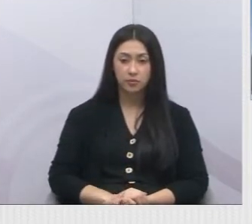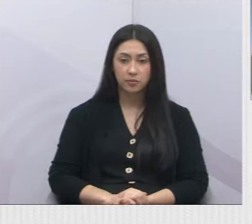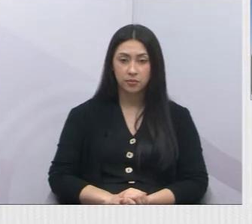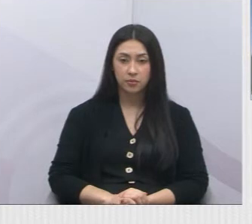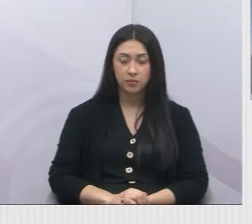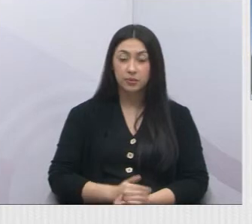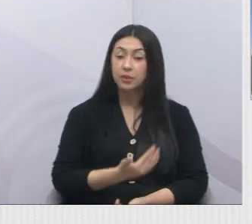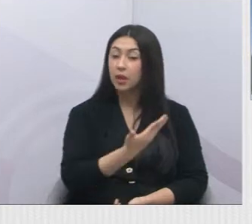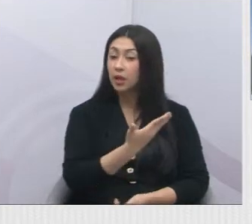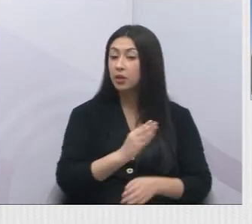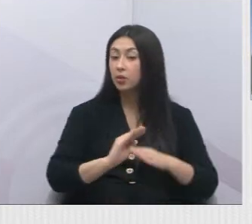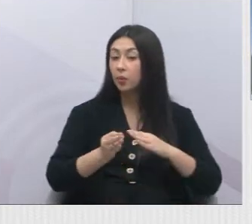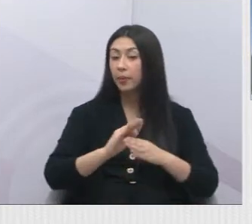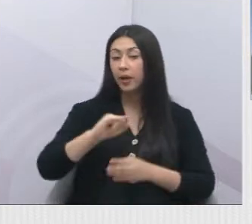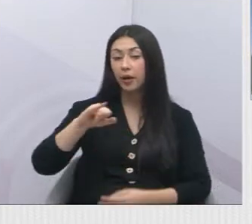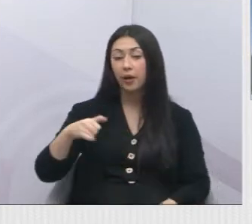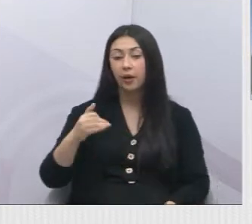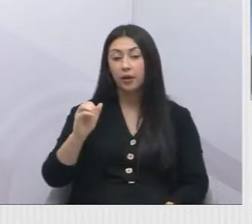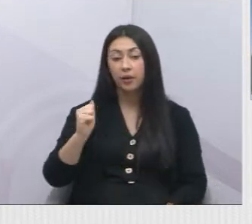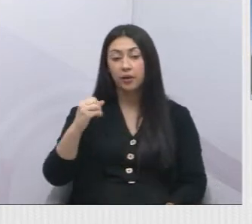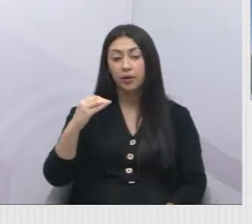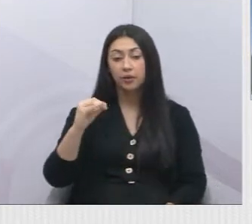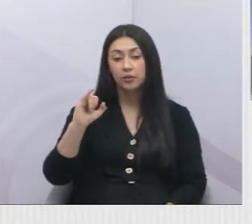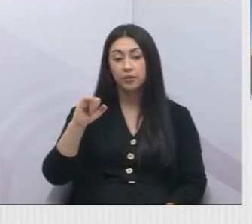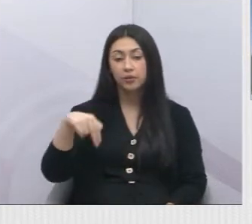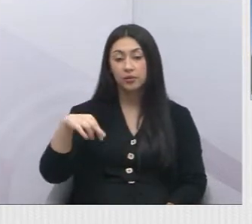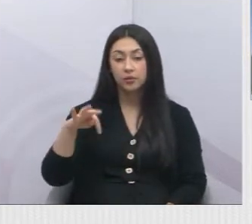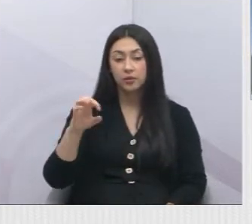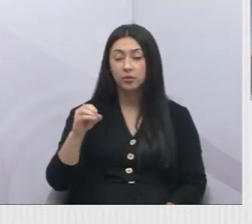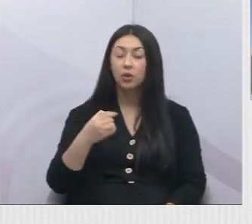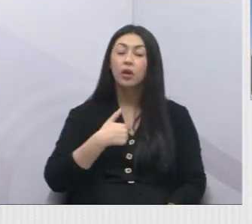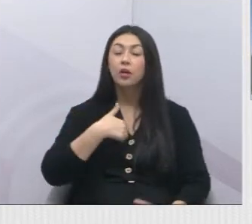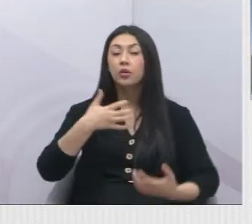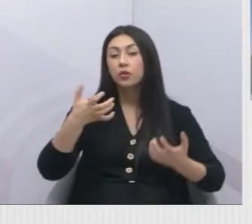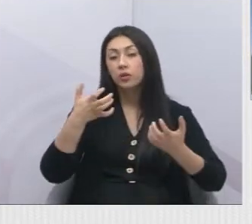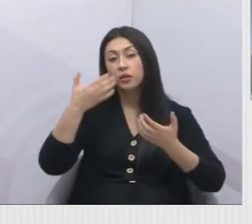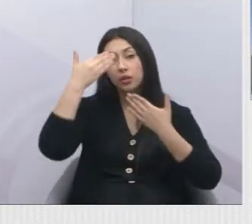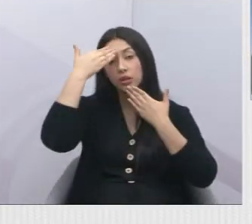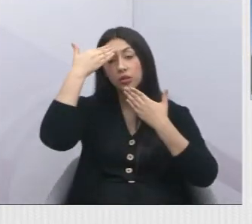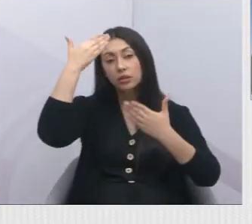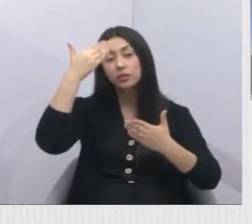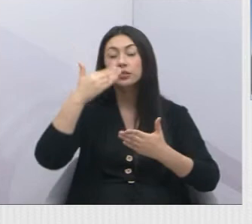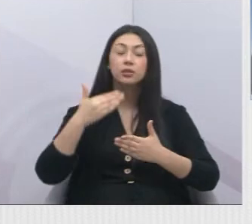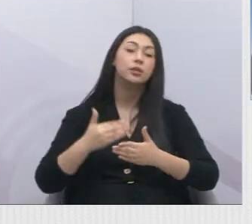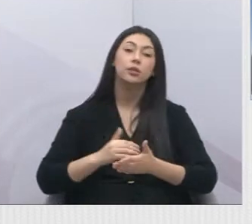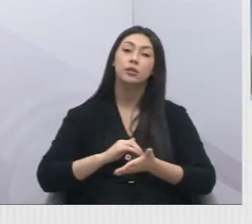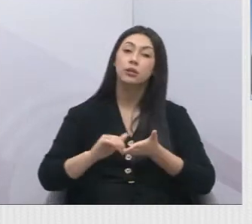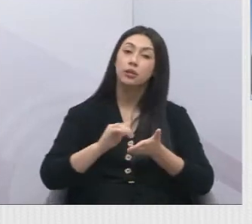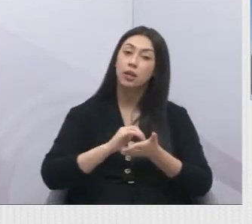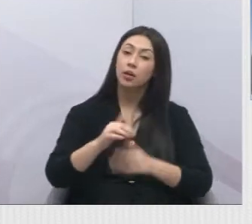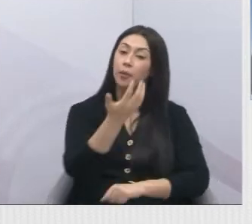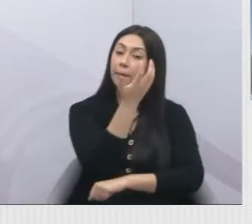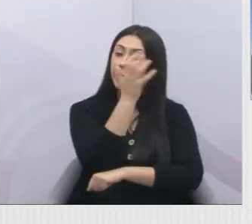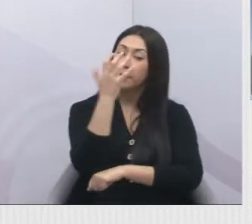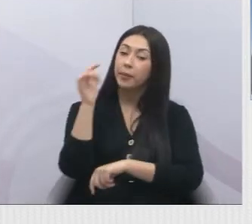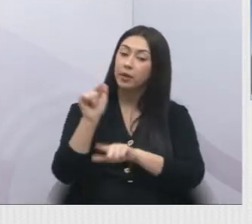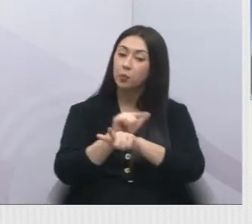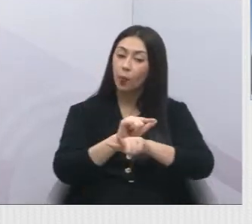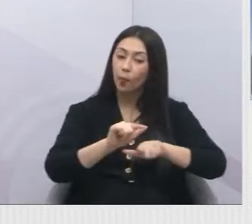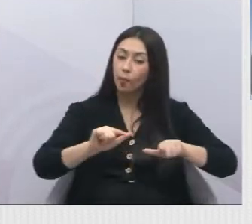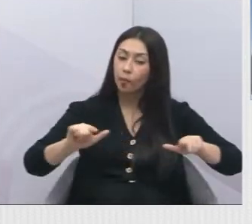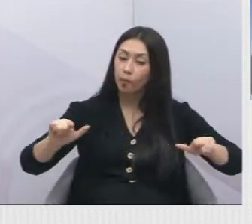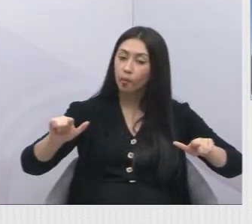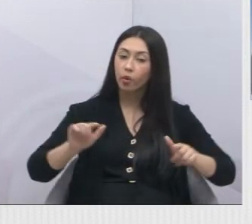Aí é no Jardim Jacinto, quero agradecer ao pessoal do meio ambiente que fez a limpeza na praça Tancredo Neves. Pode ir para a